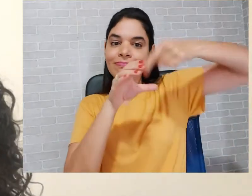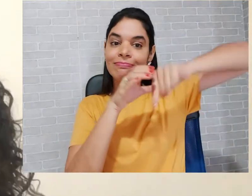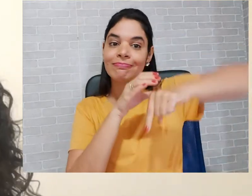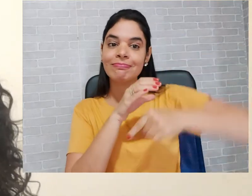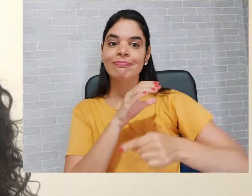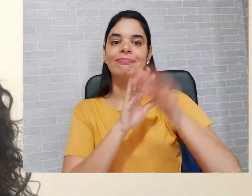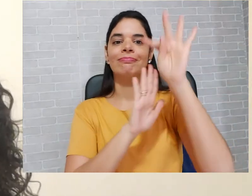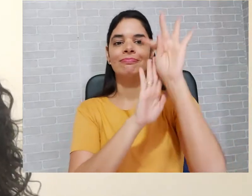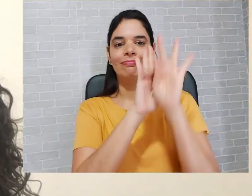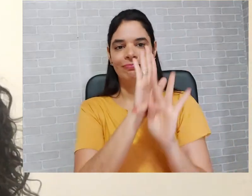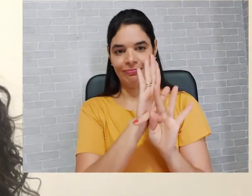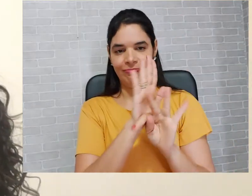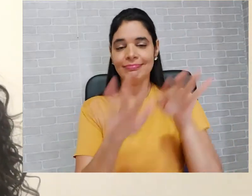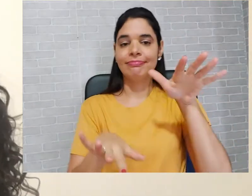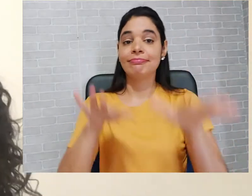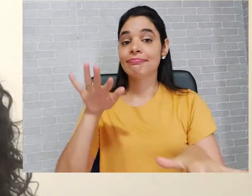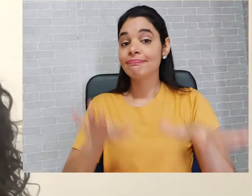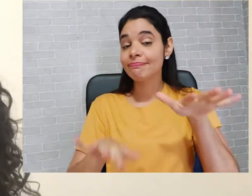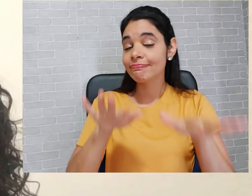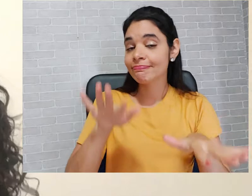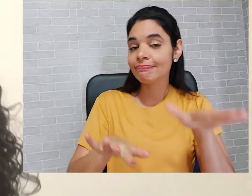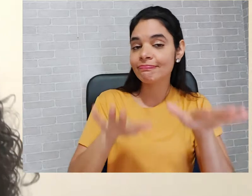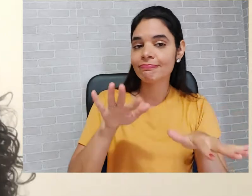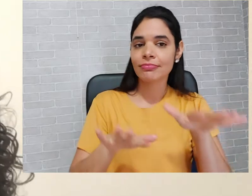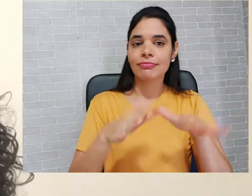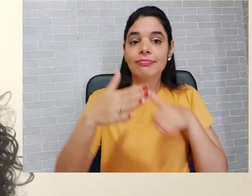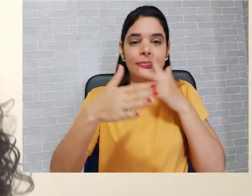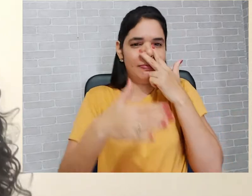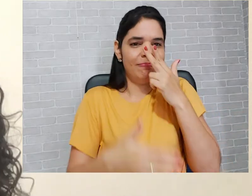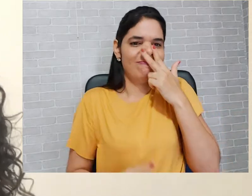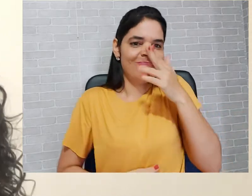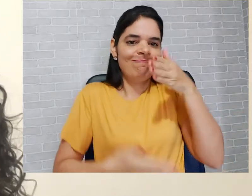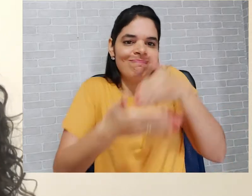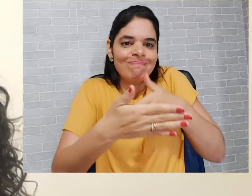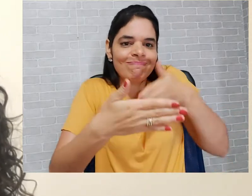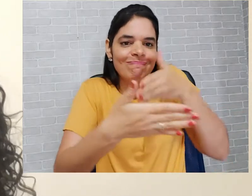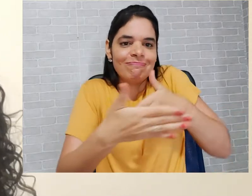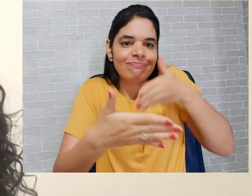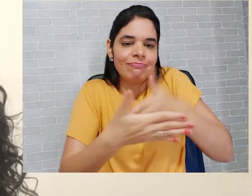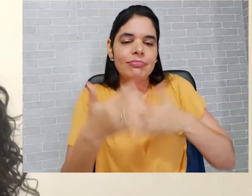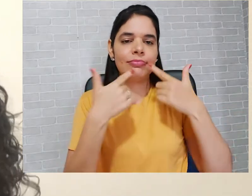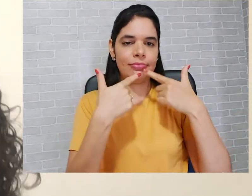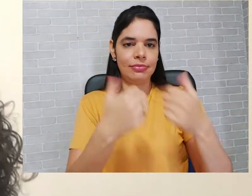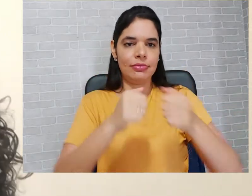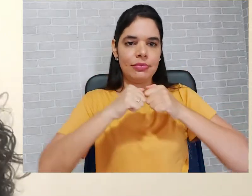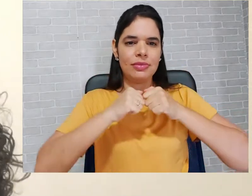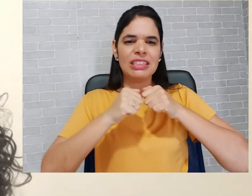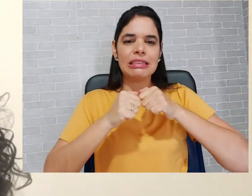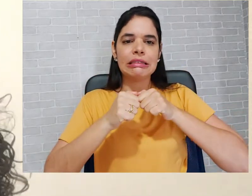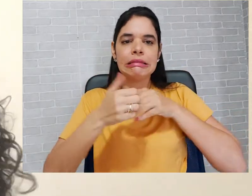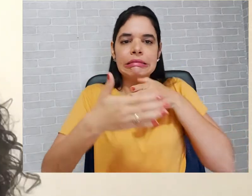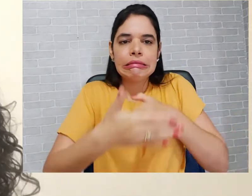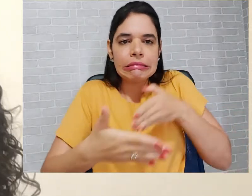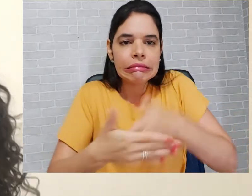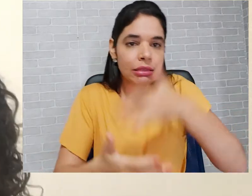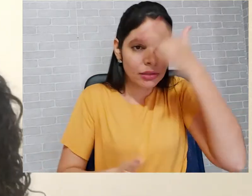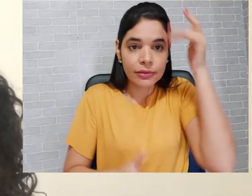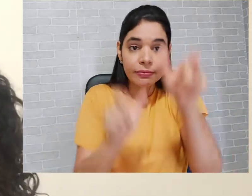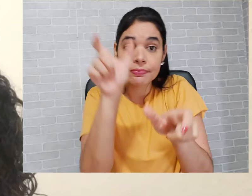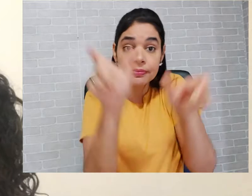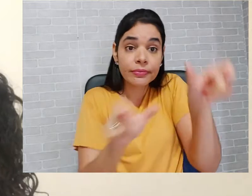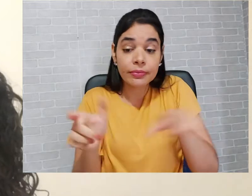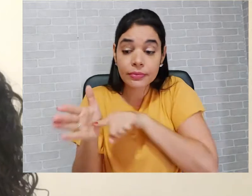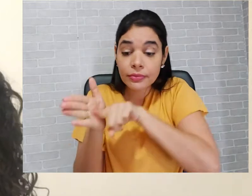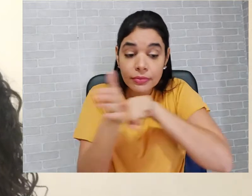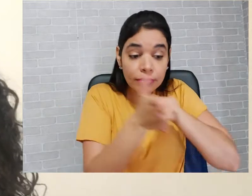totalidade. E talvez essa barreira linguística impede pesquisadores,